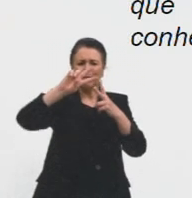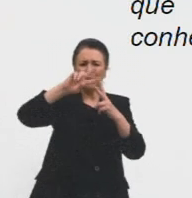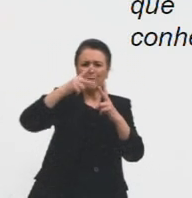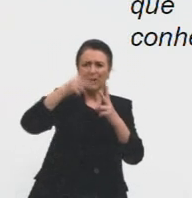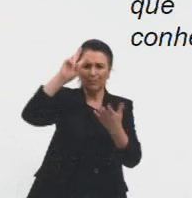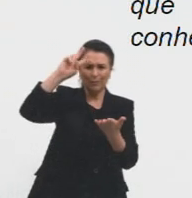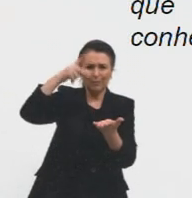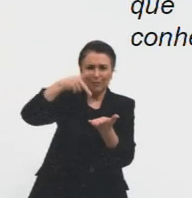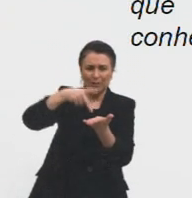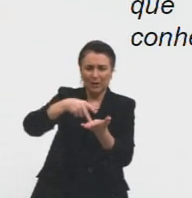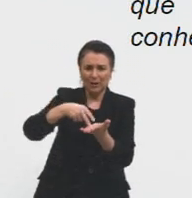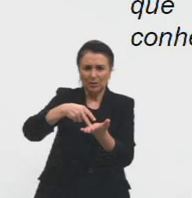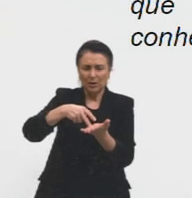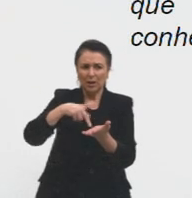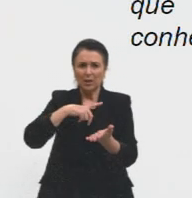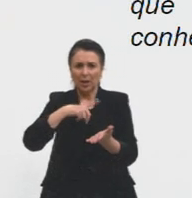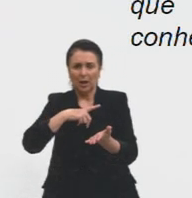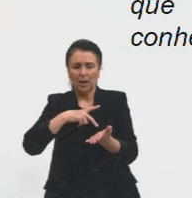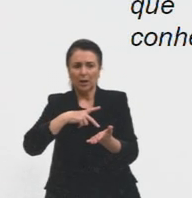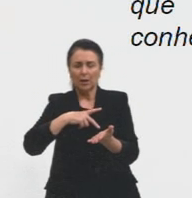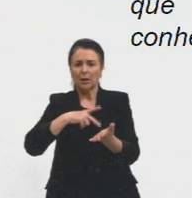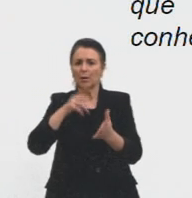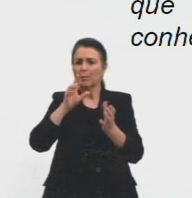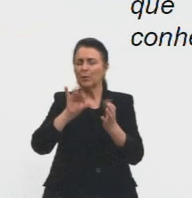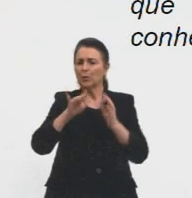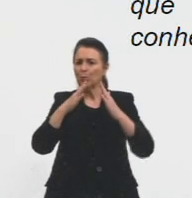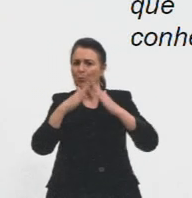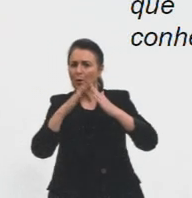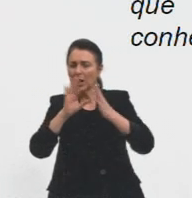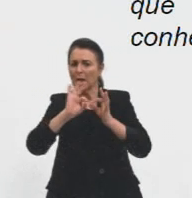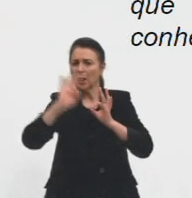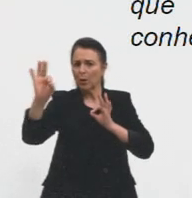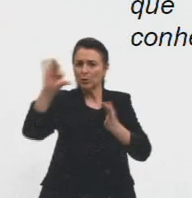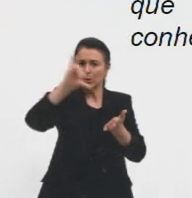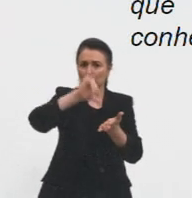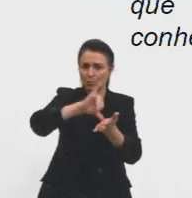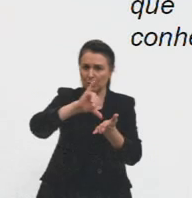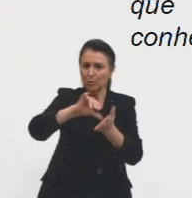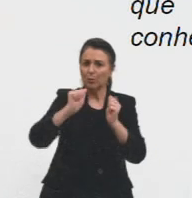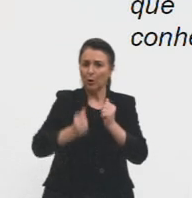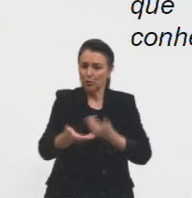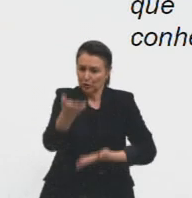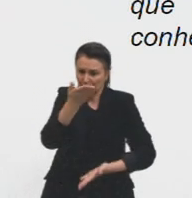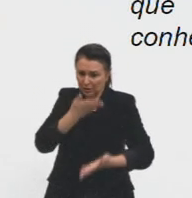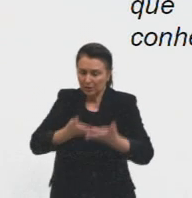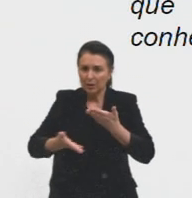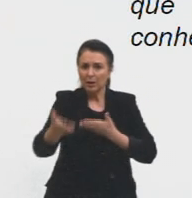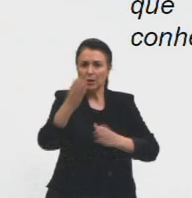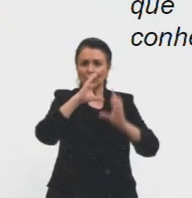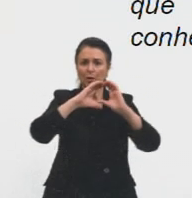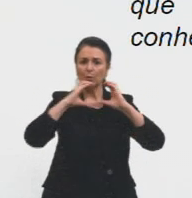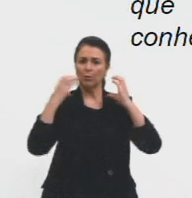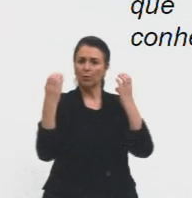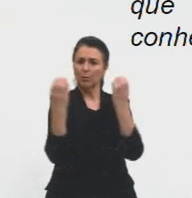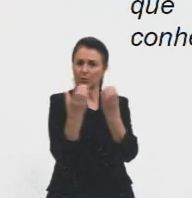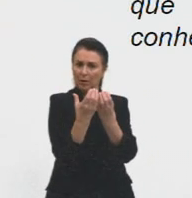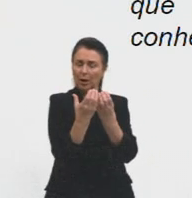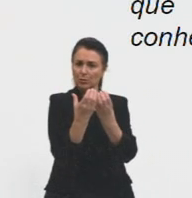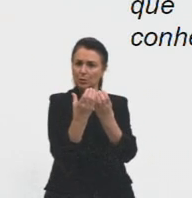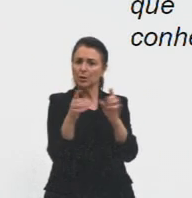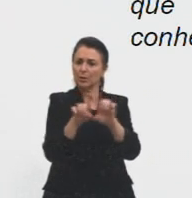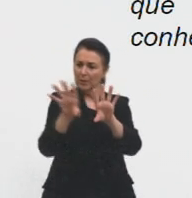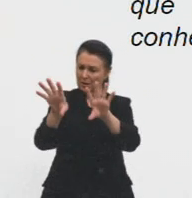periferia tem todas as noites a possibilidade de interagir com uma comunidade e de que e de